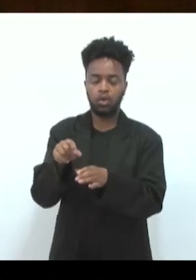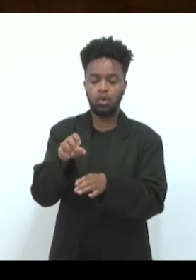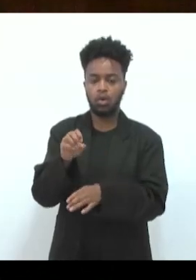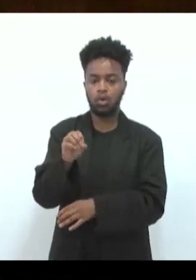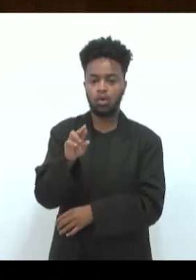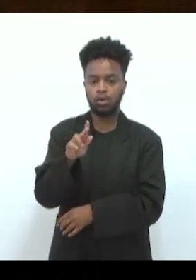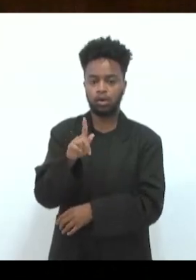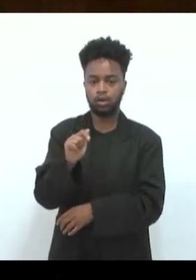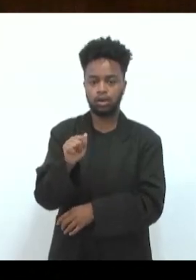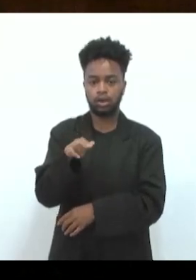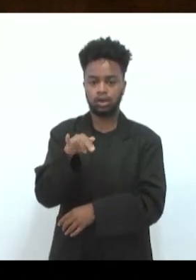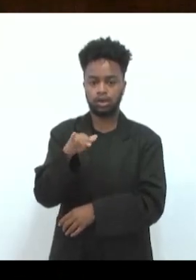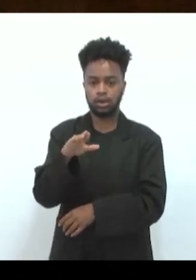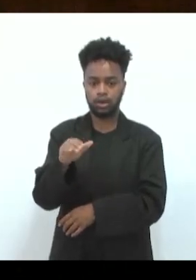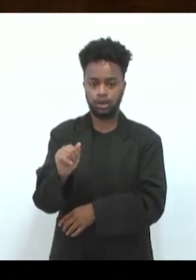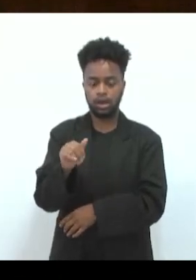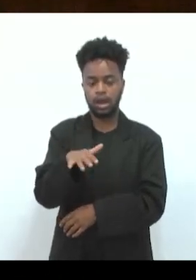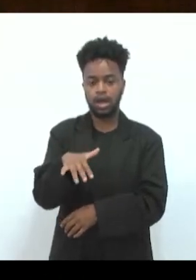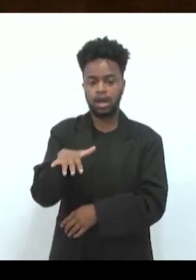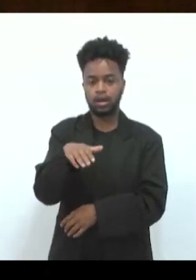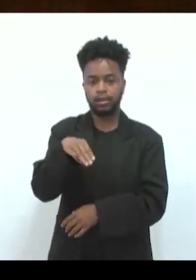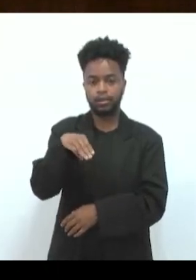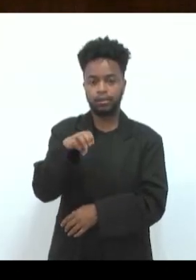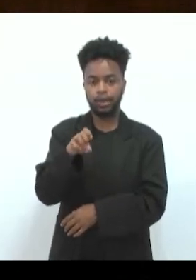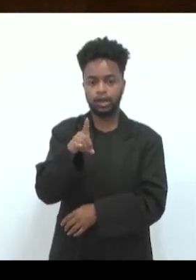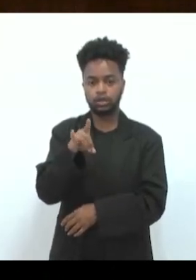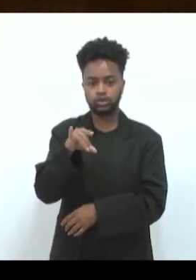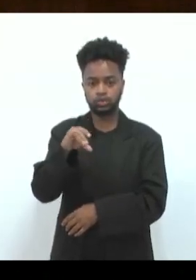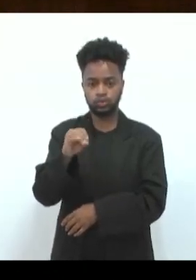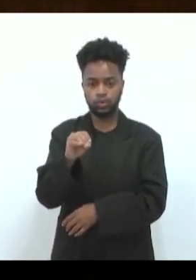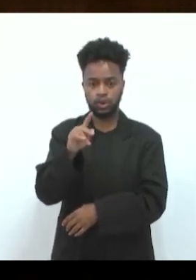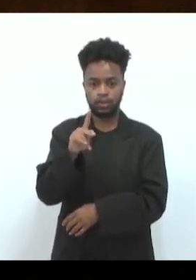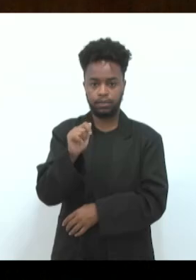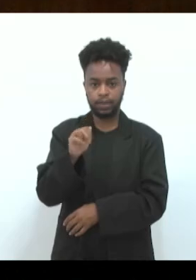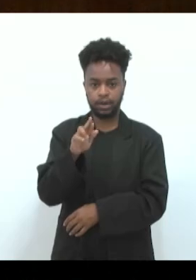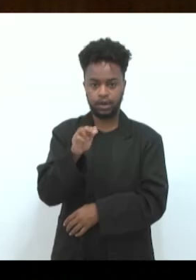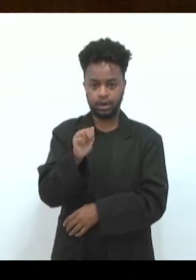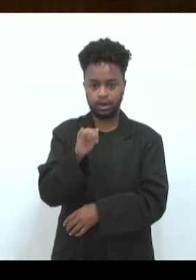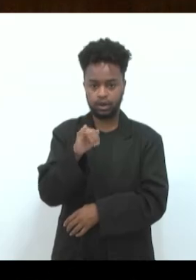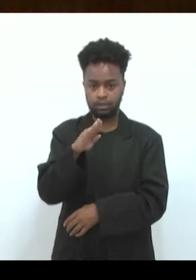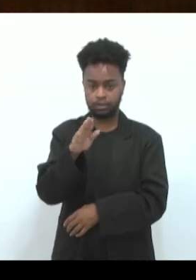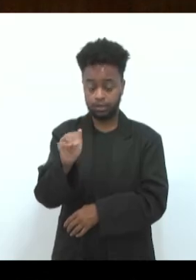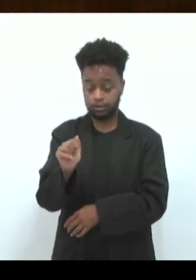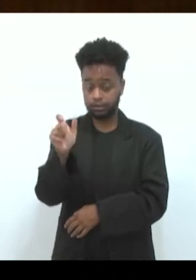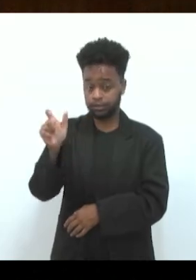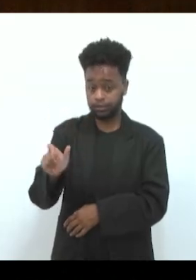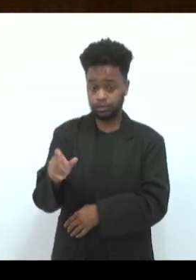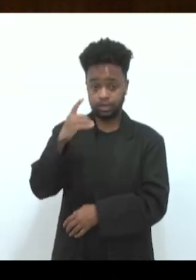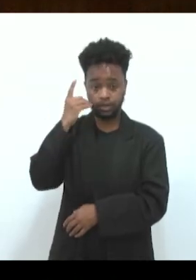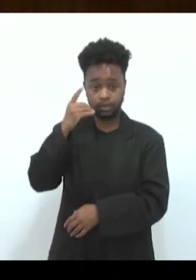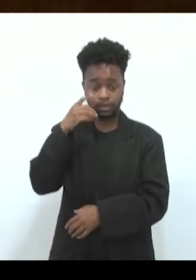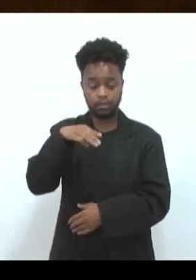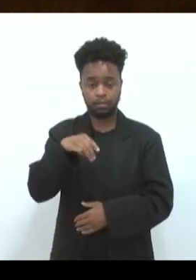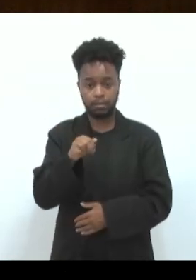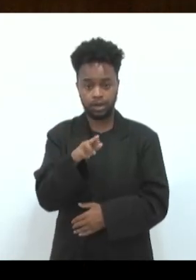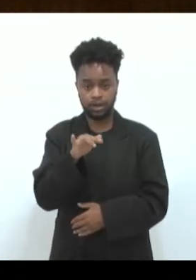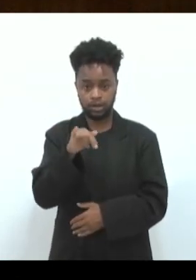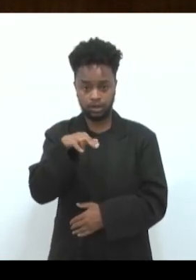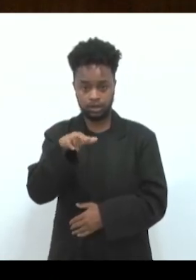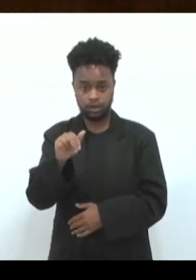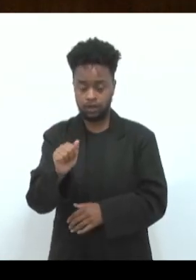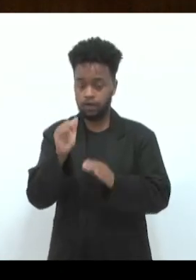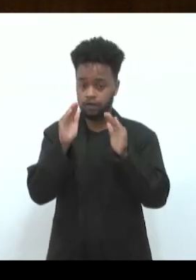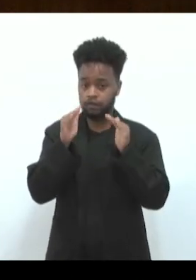Paraíba, do nosso estado e da outras providências. Deputada Marina, ela tem primado